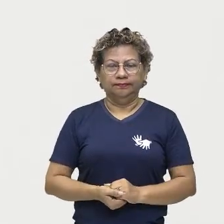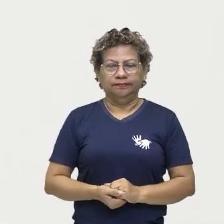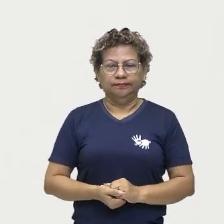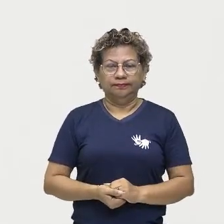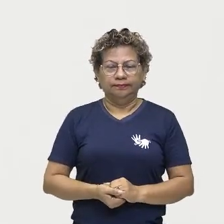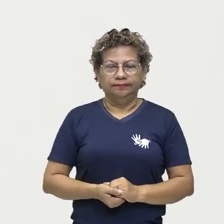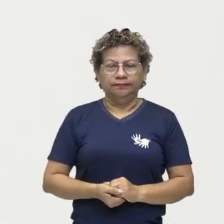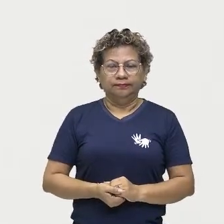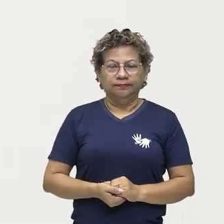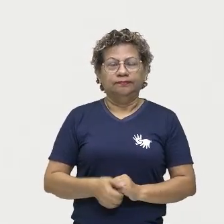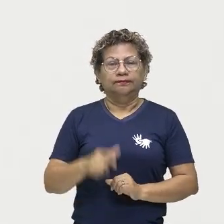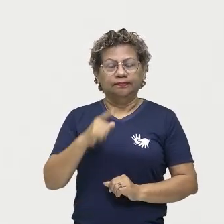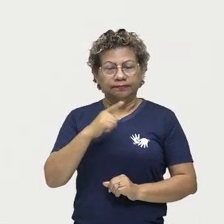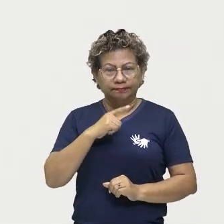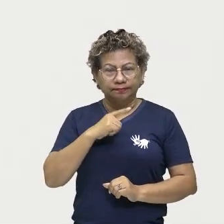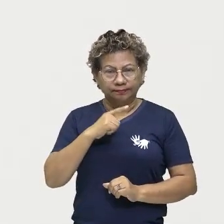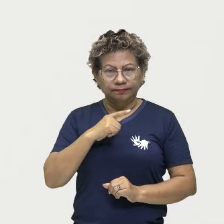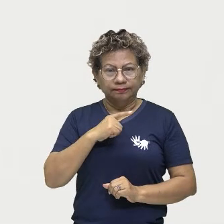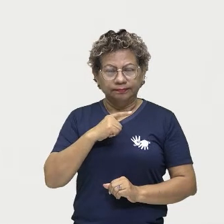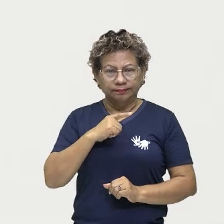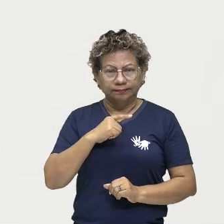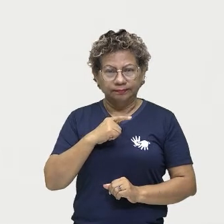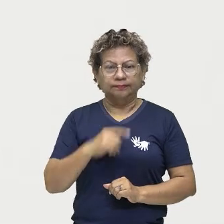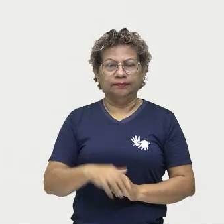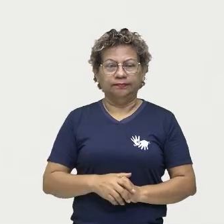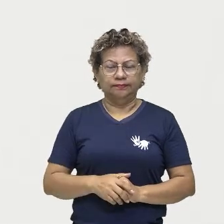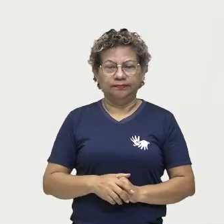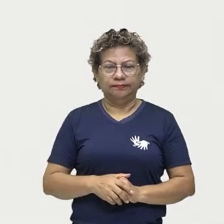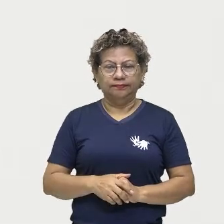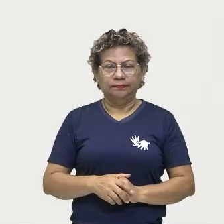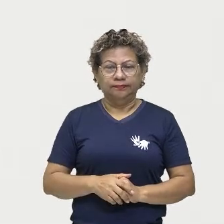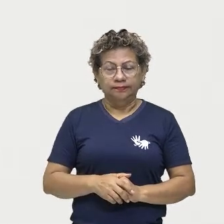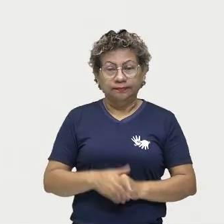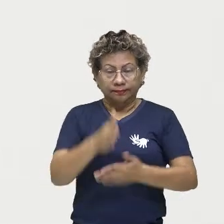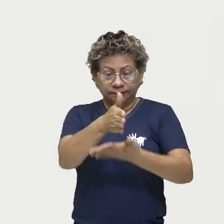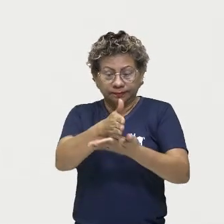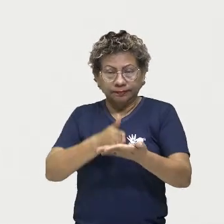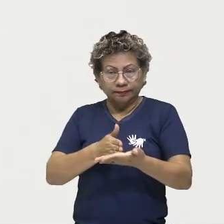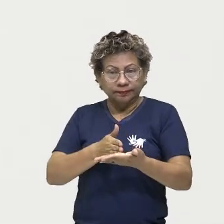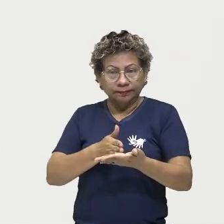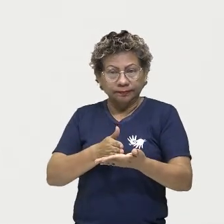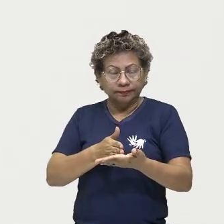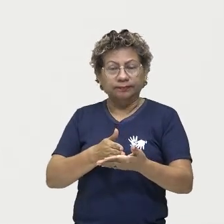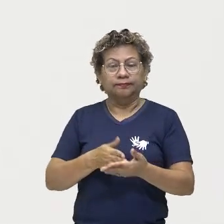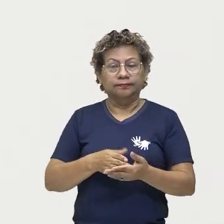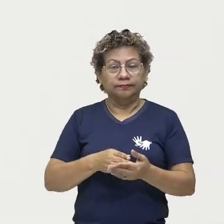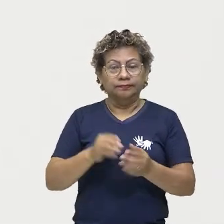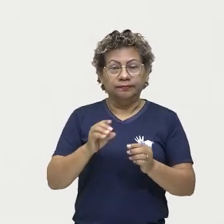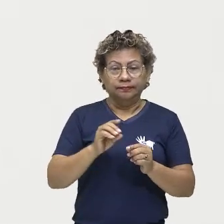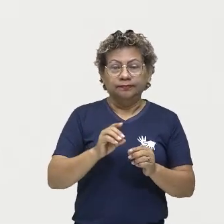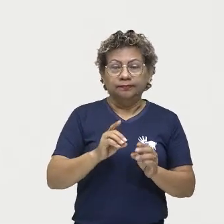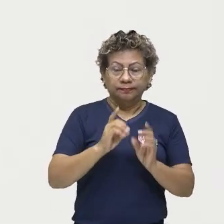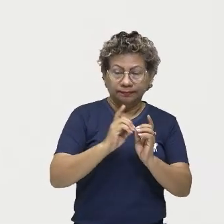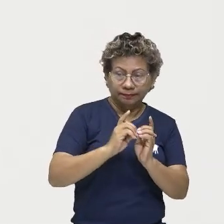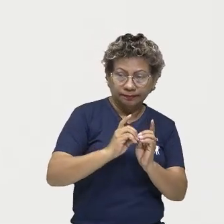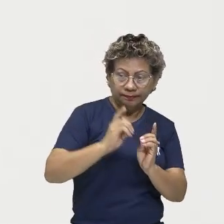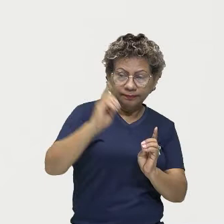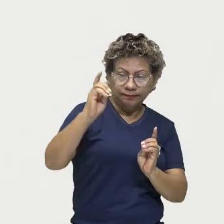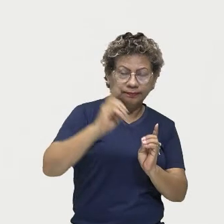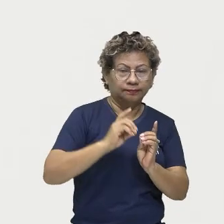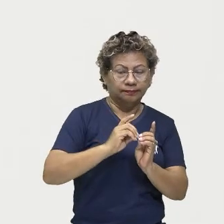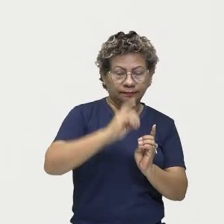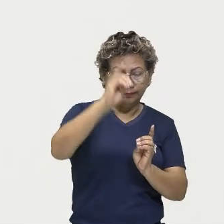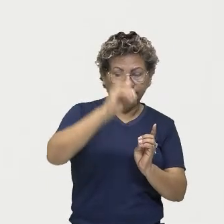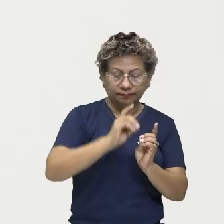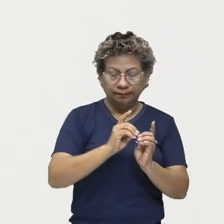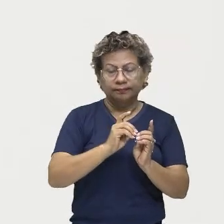ela é 1/3 de todo o segmento do mediano. E a distância daqui até o vértice é de 2/3, porque todas